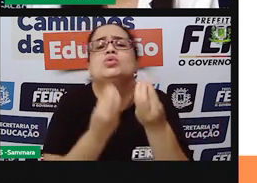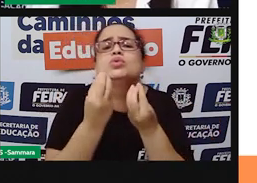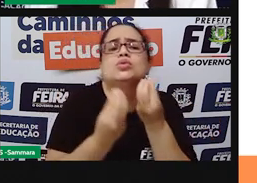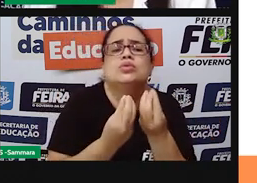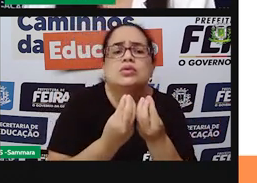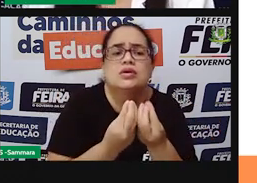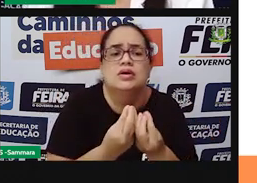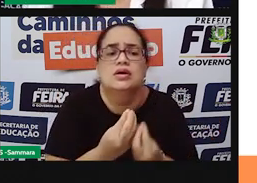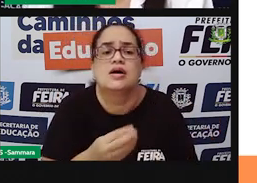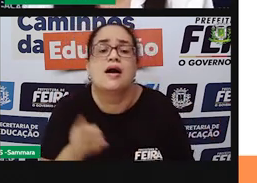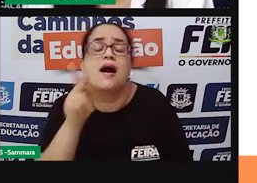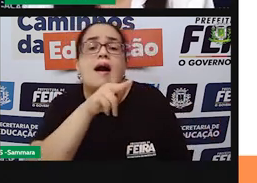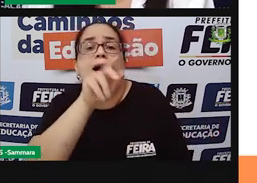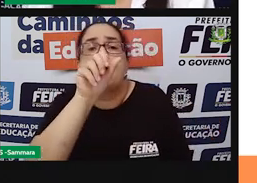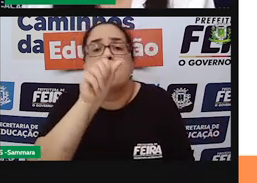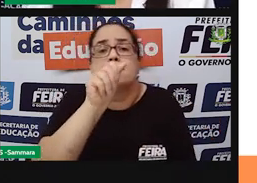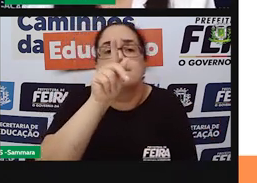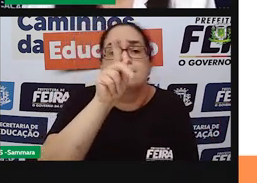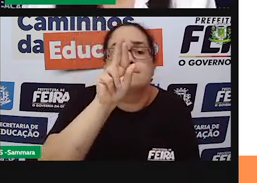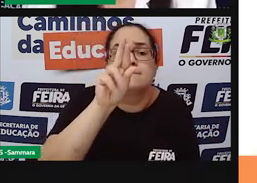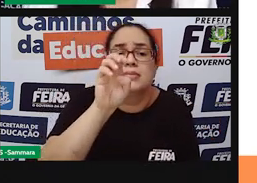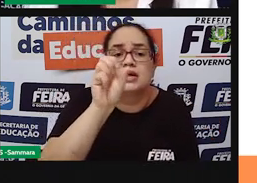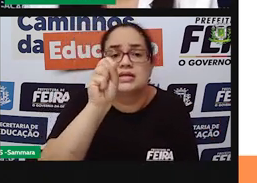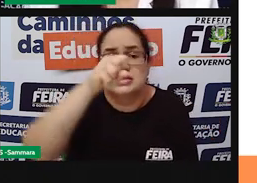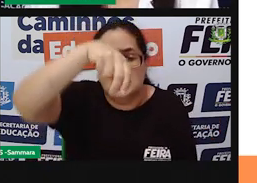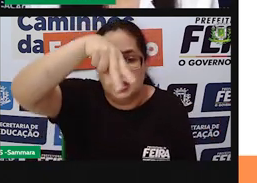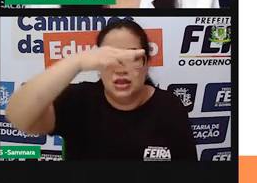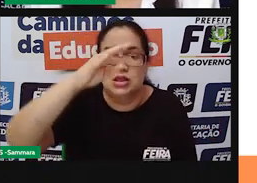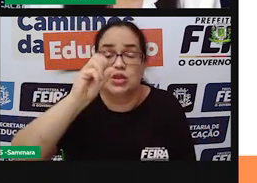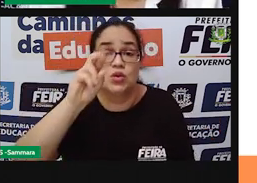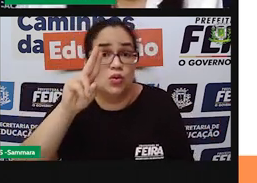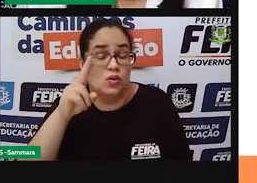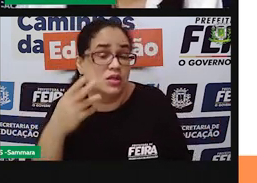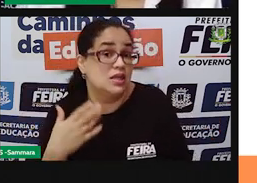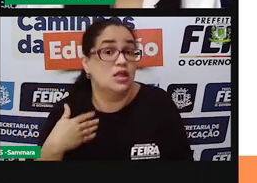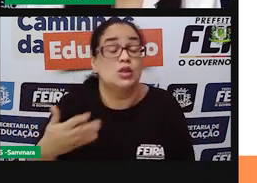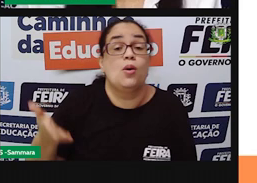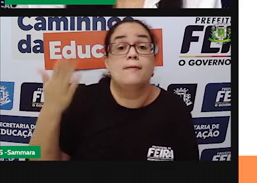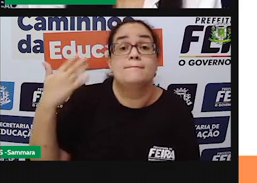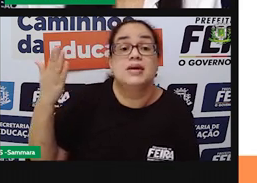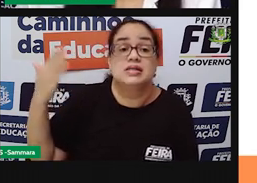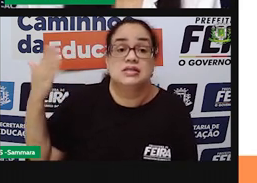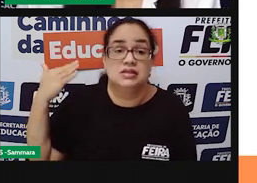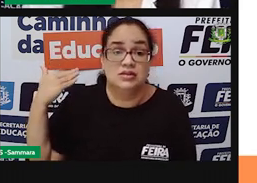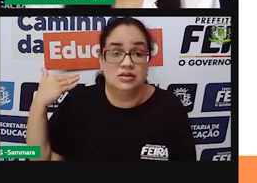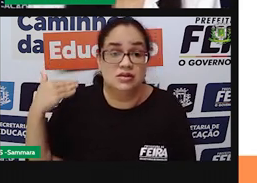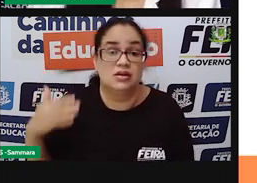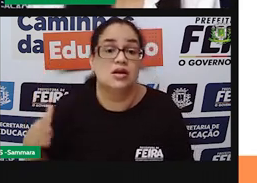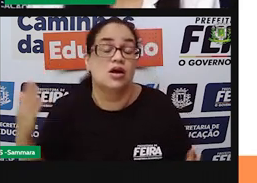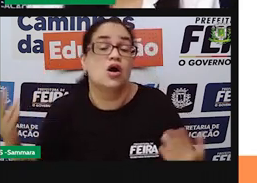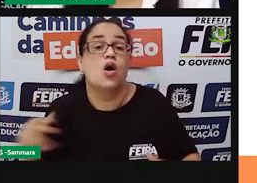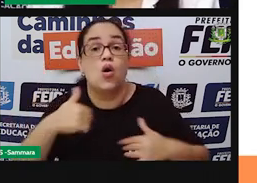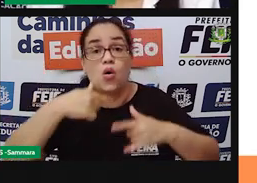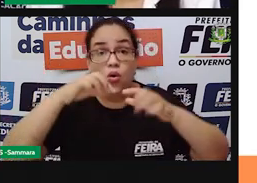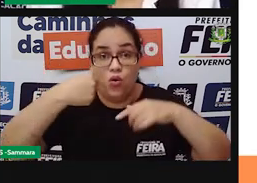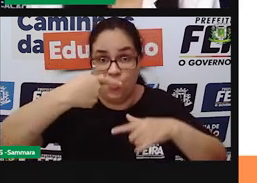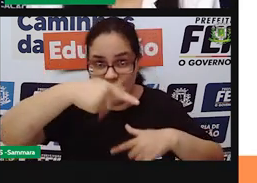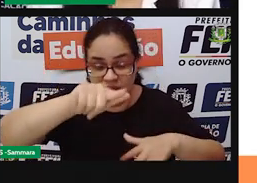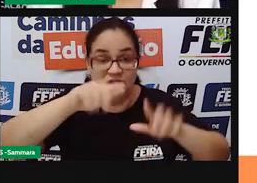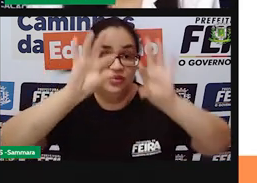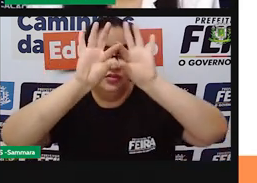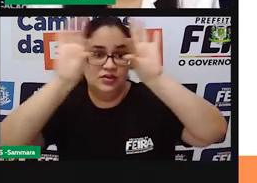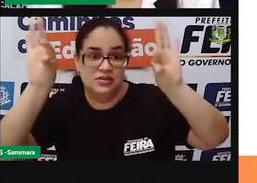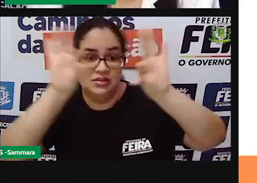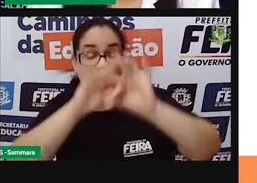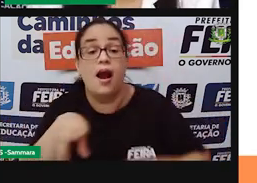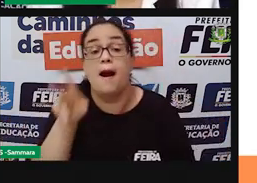Ó, apresentou. Está no passado. Vamos ver aí outra frase?